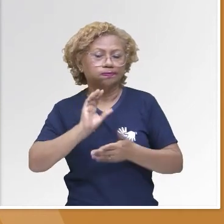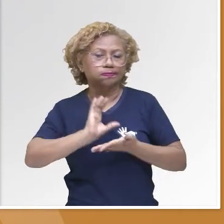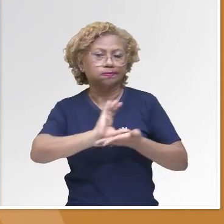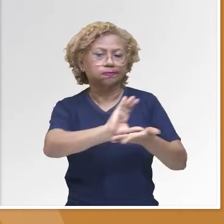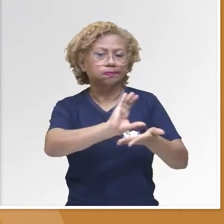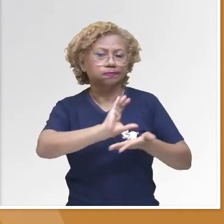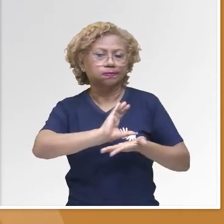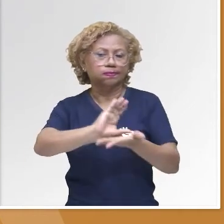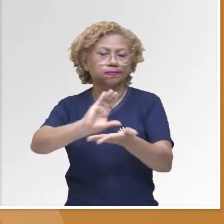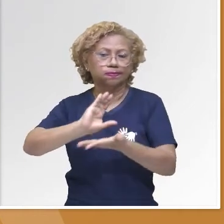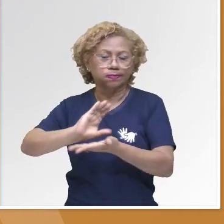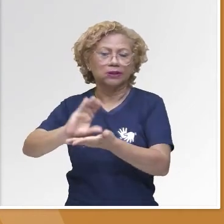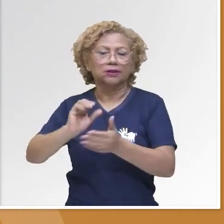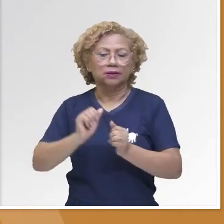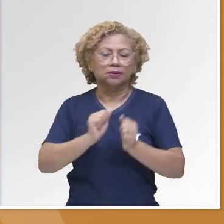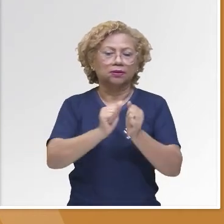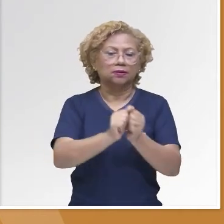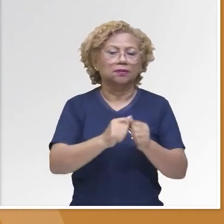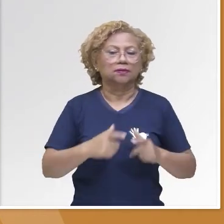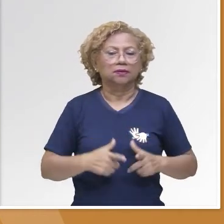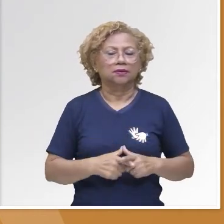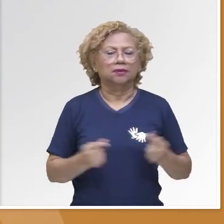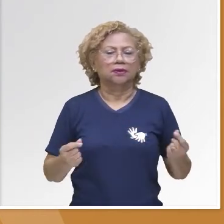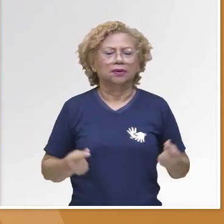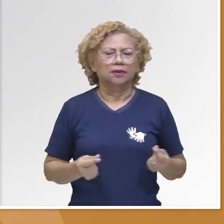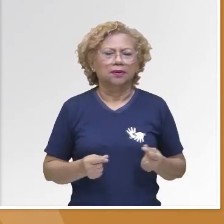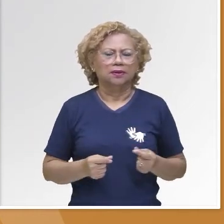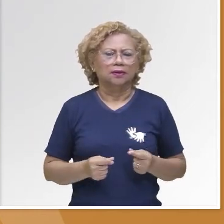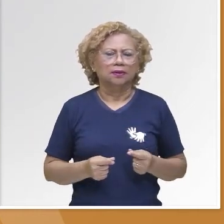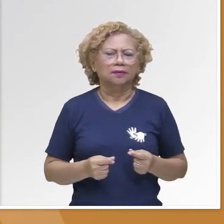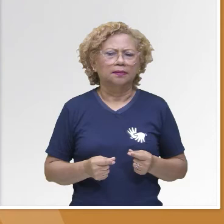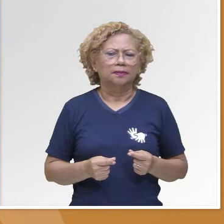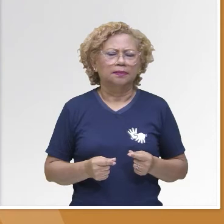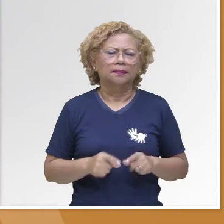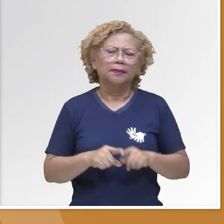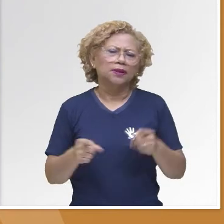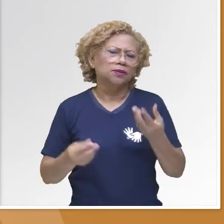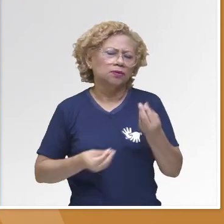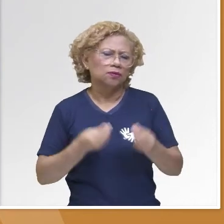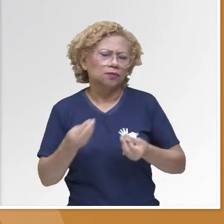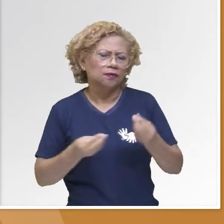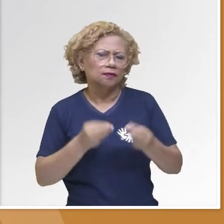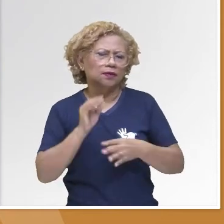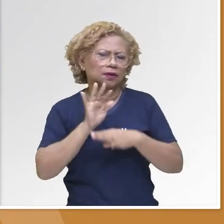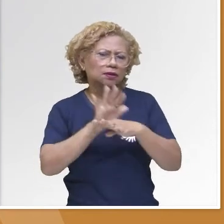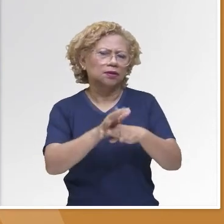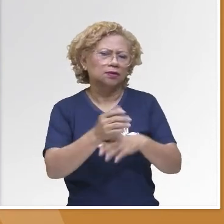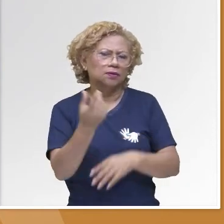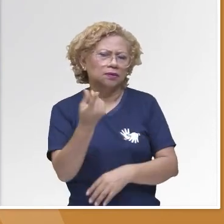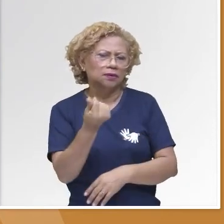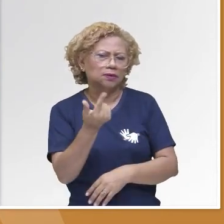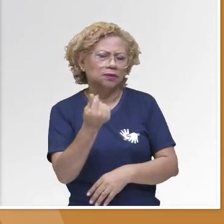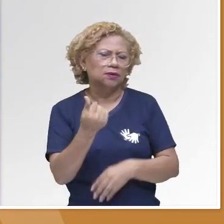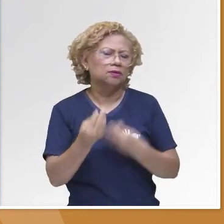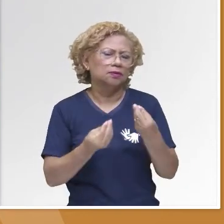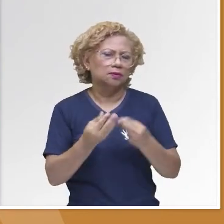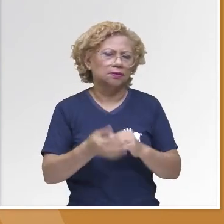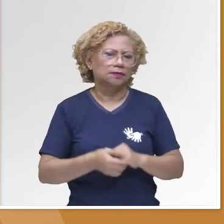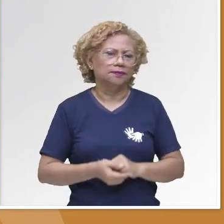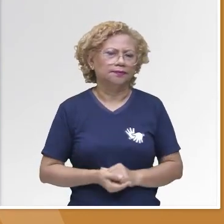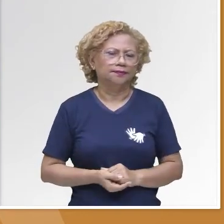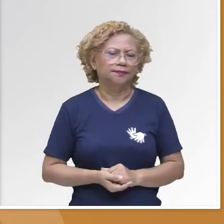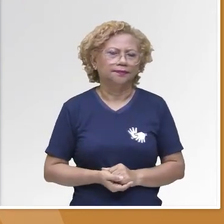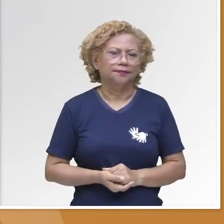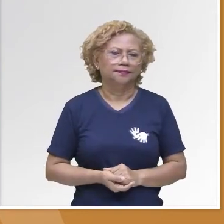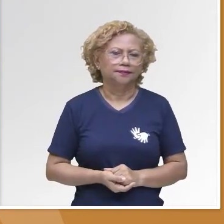e japoneses. Mas como foi esse investimento feito, né? Então, olha só, nós temos aí